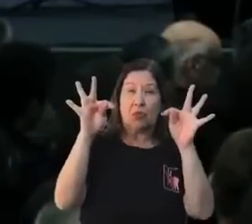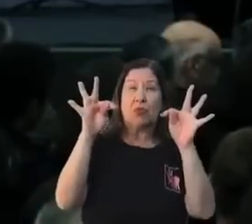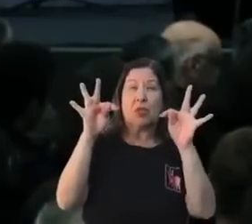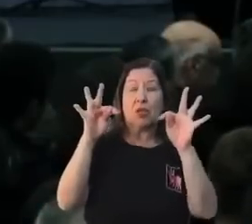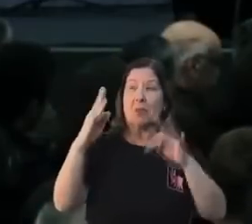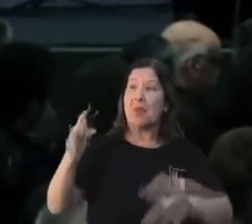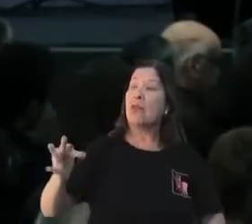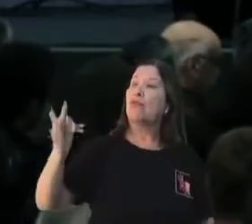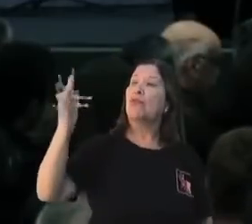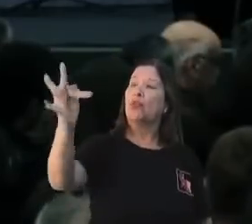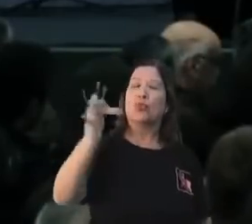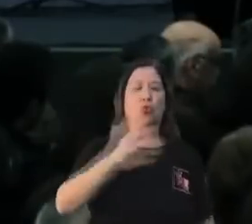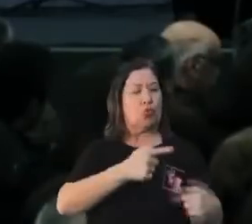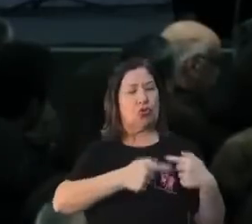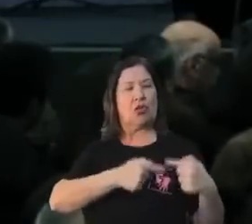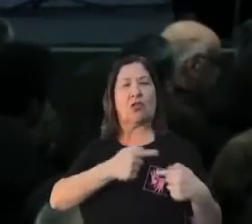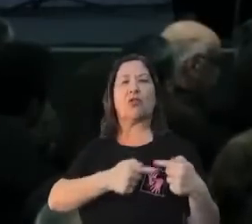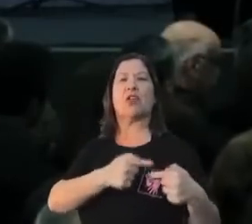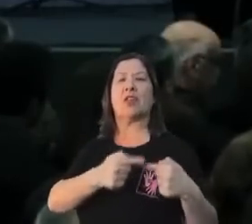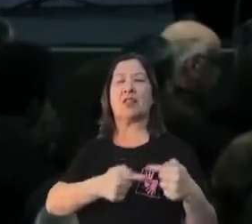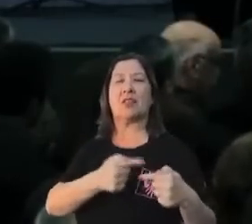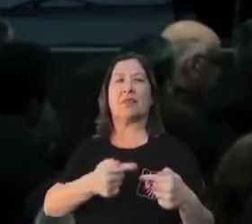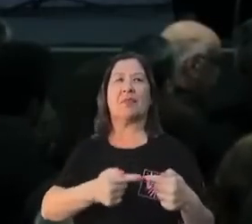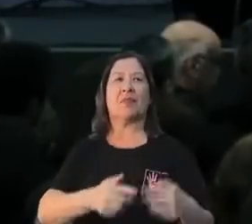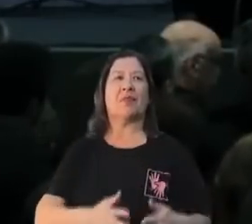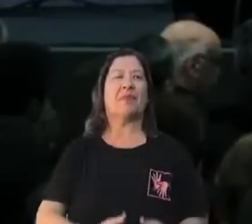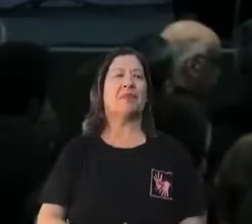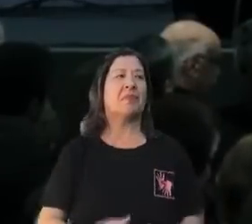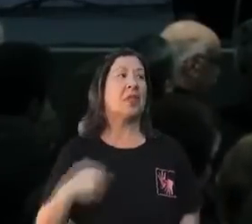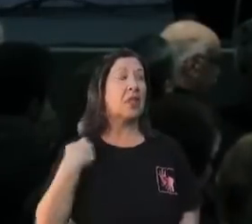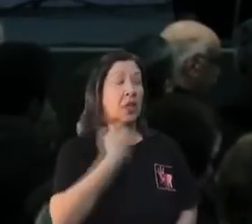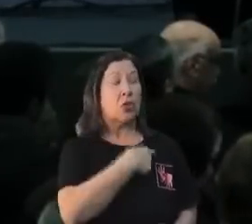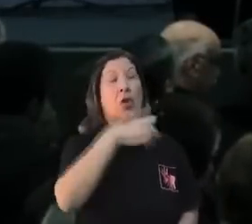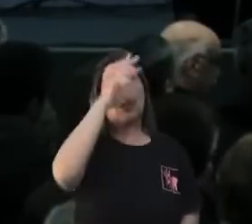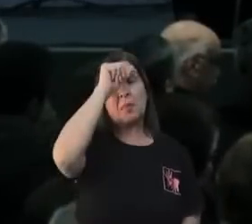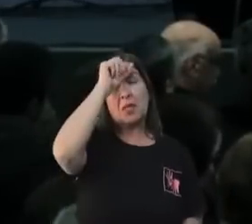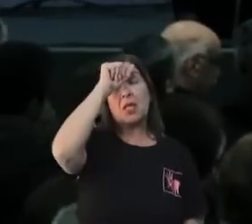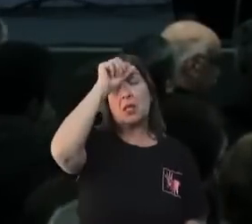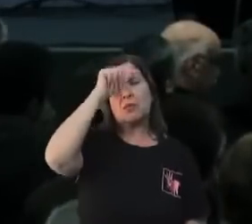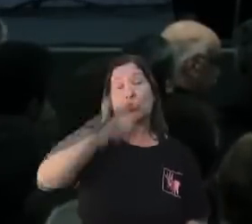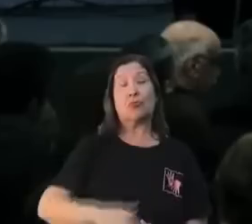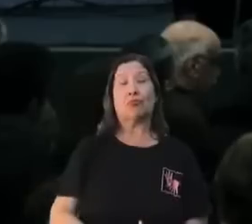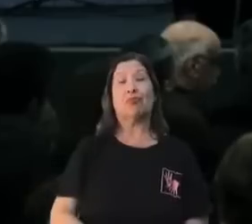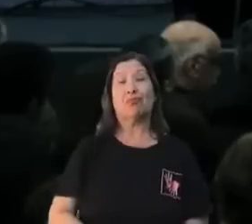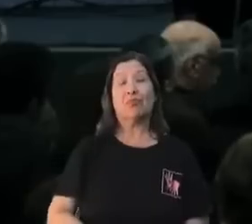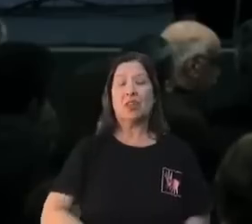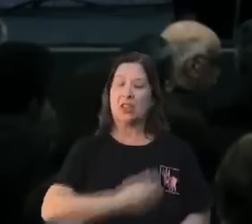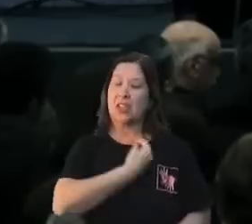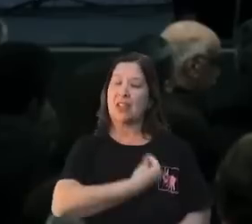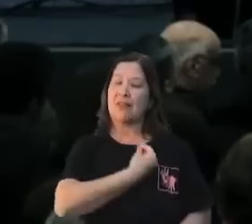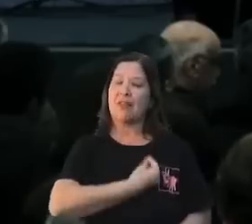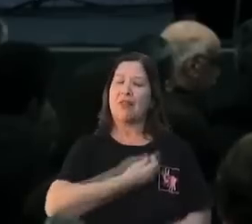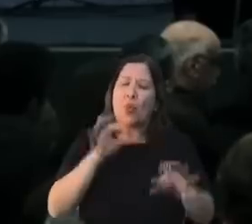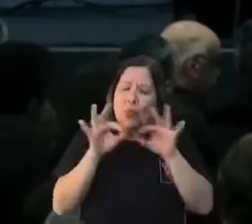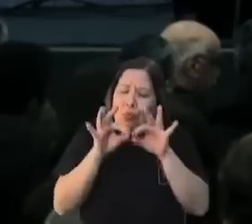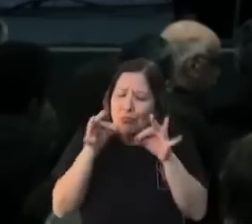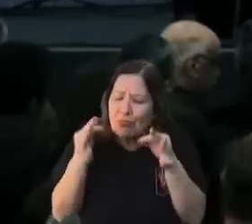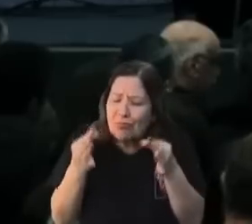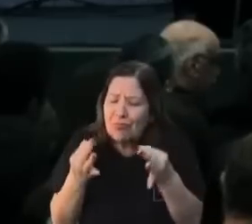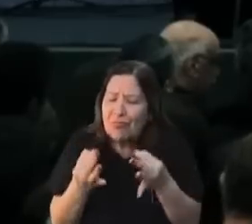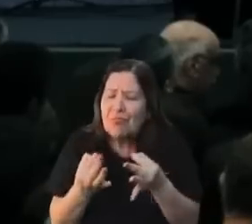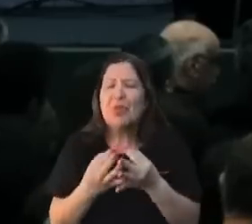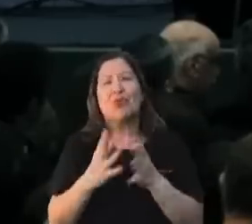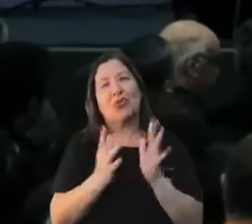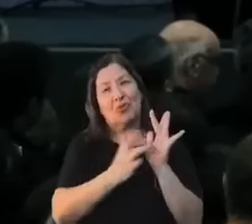para as futuras gerações. Que nós aprendamos com Maria, que viveu aos pés de Jesus, para